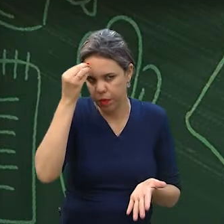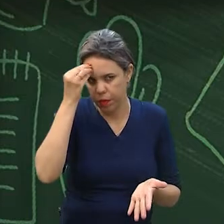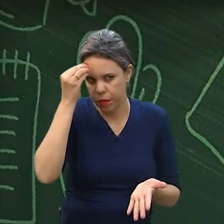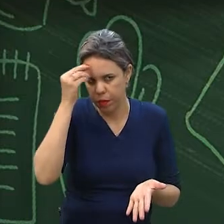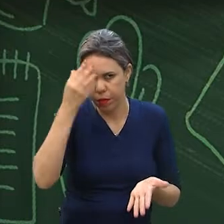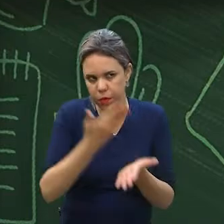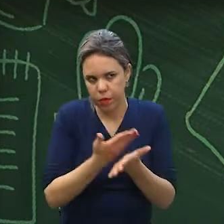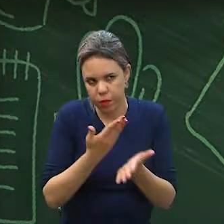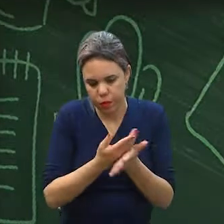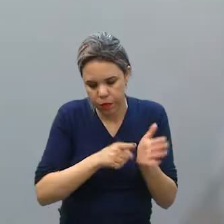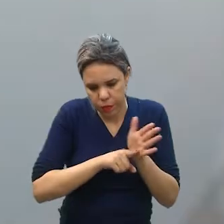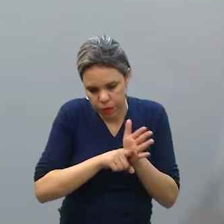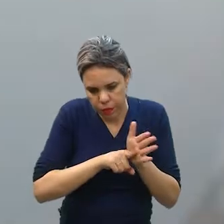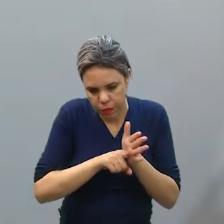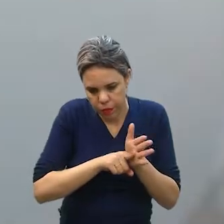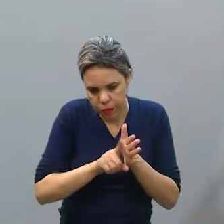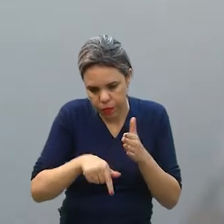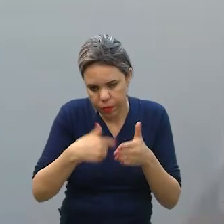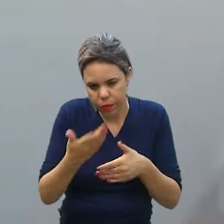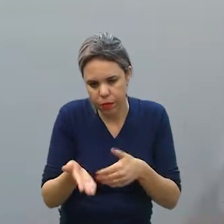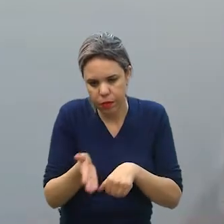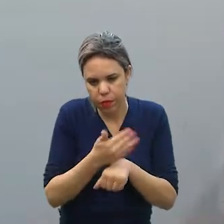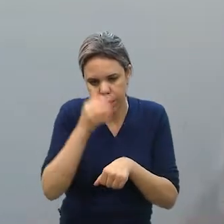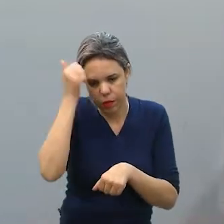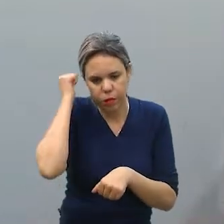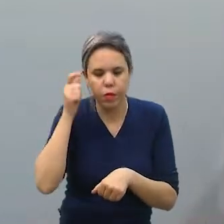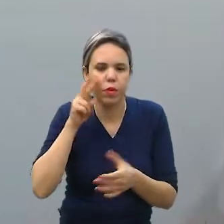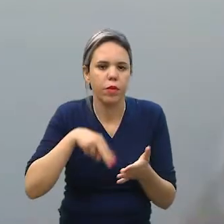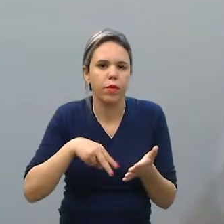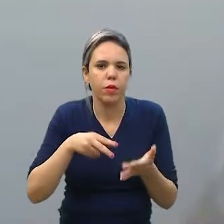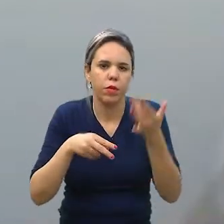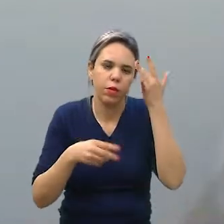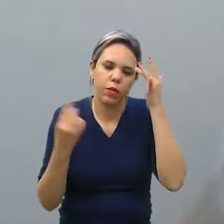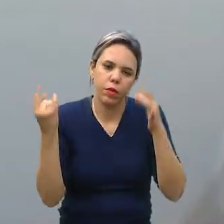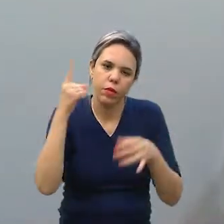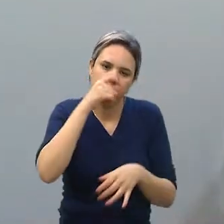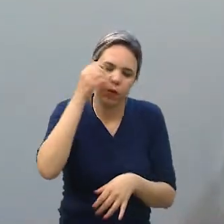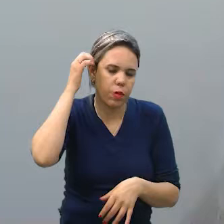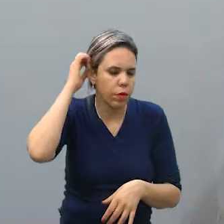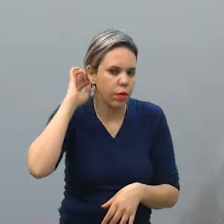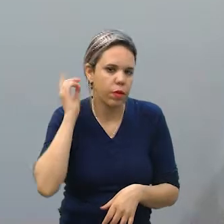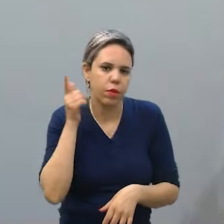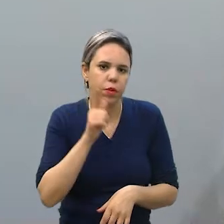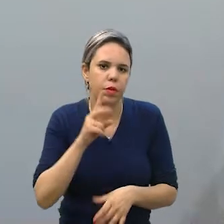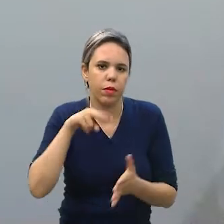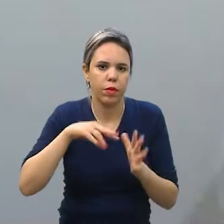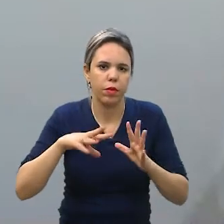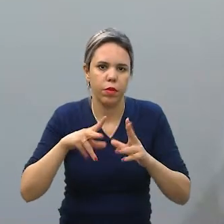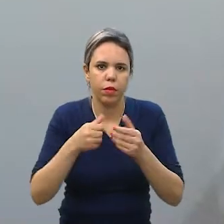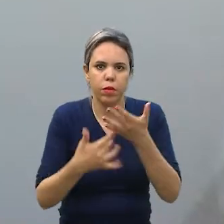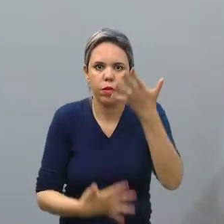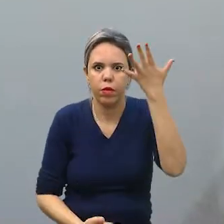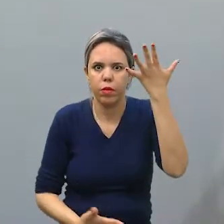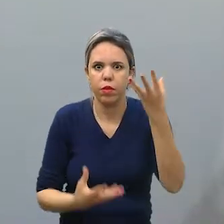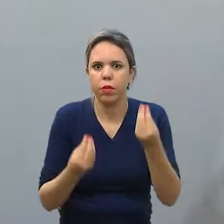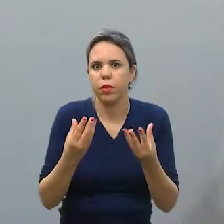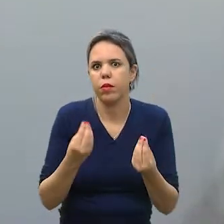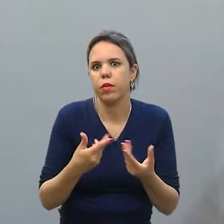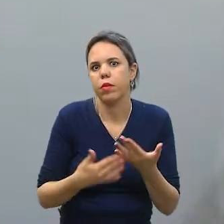importantes enquanto está estudando para, na véspera do vestibular, você poder recorrer. É muito difícil conseguir ler uma vastidão de